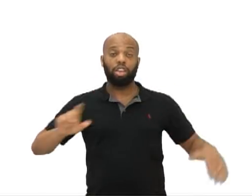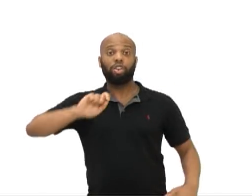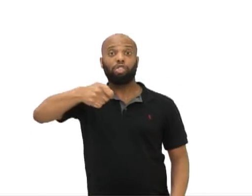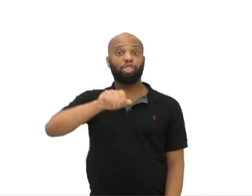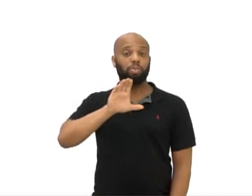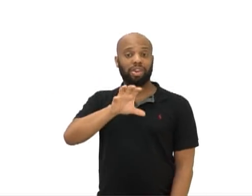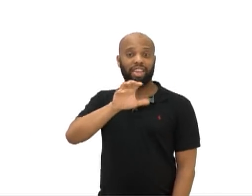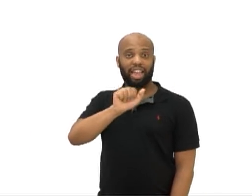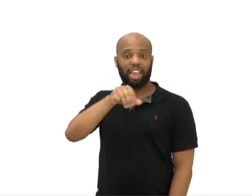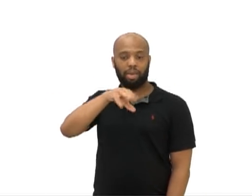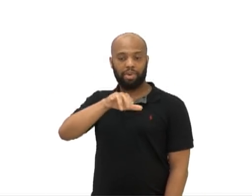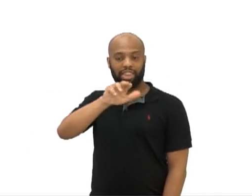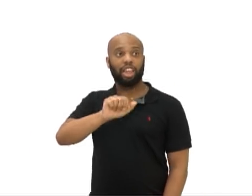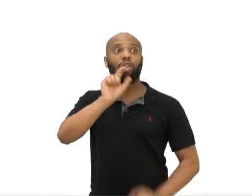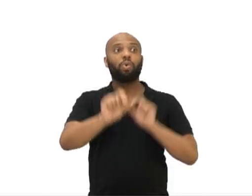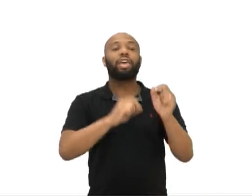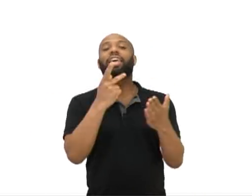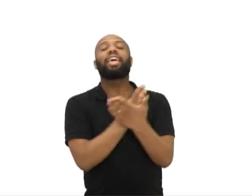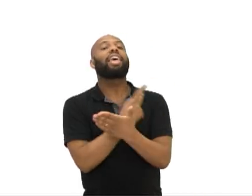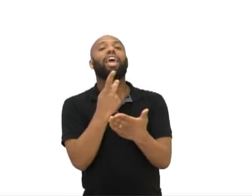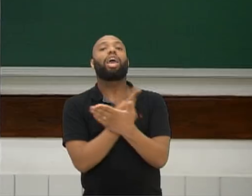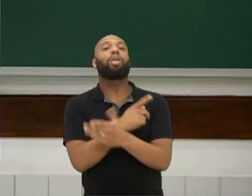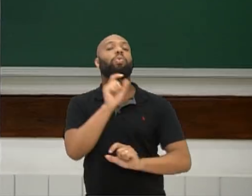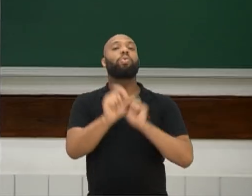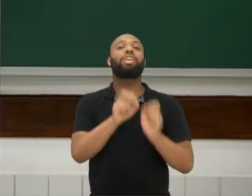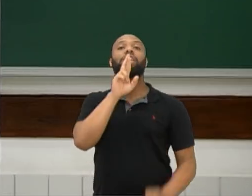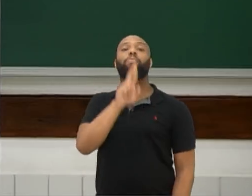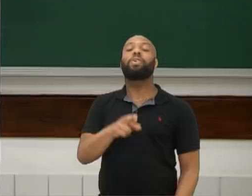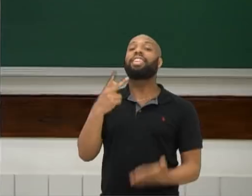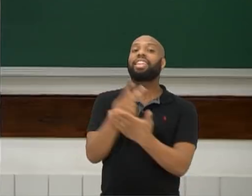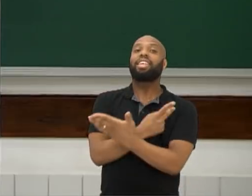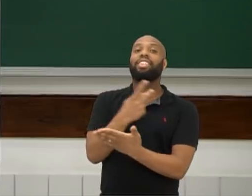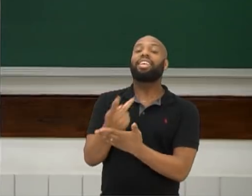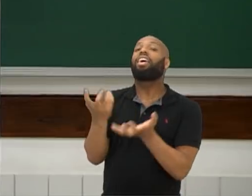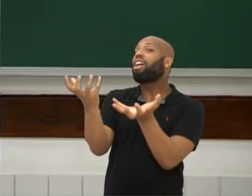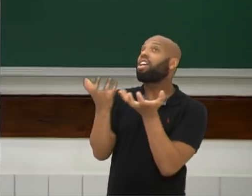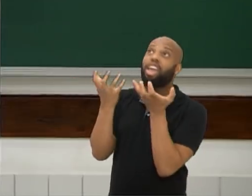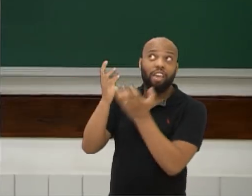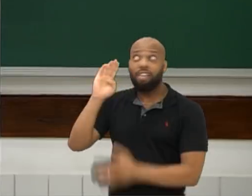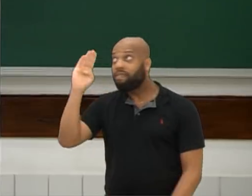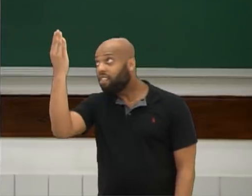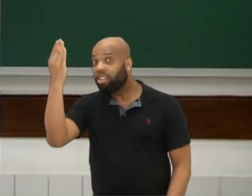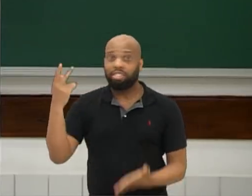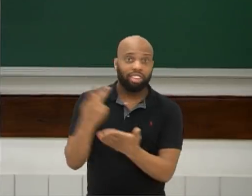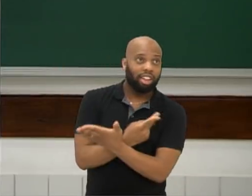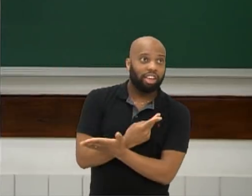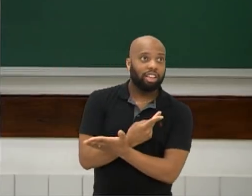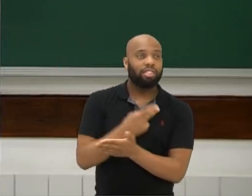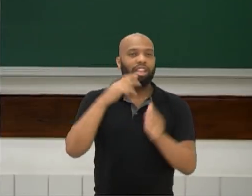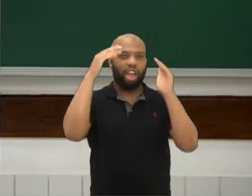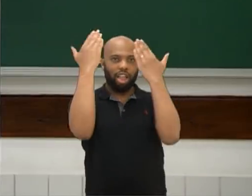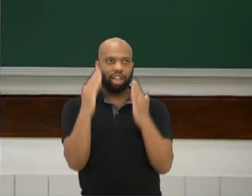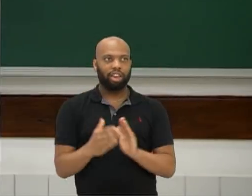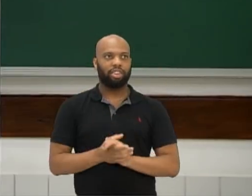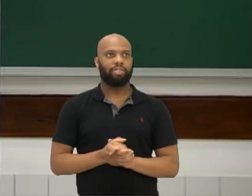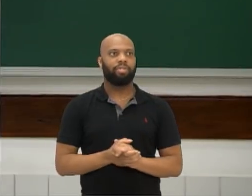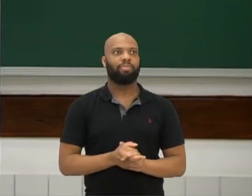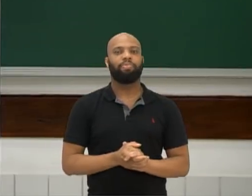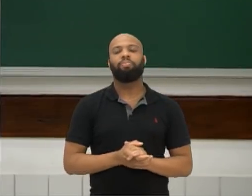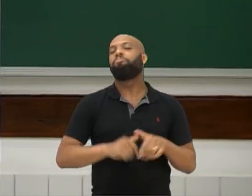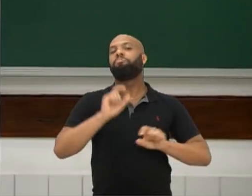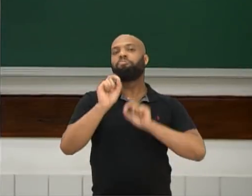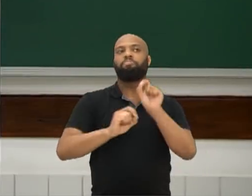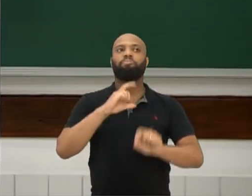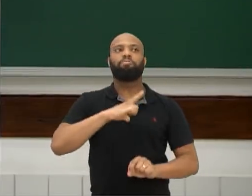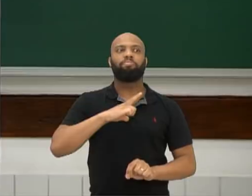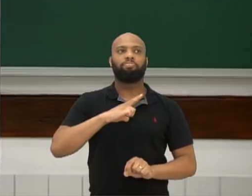é incorreto, ou seja, eu quero alternativa falsa. Analisem aí, galera. É o